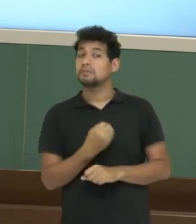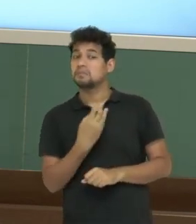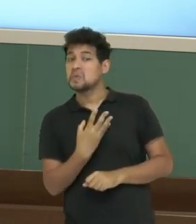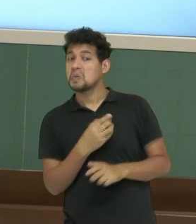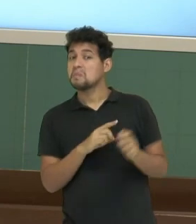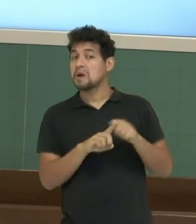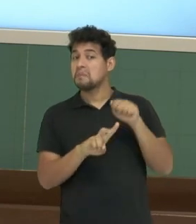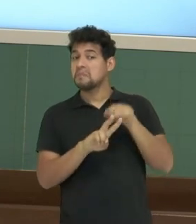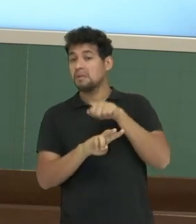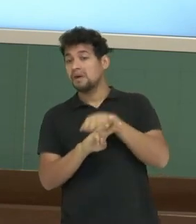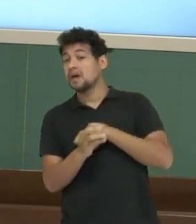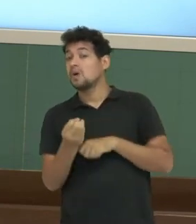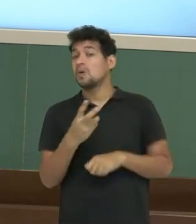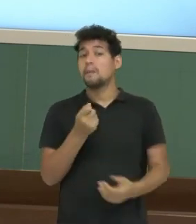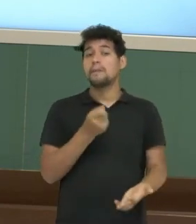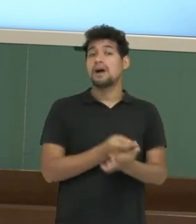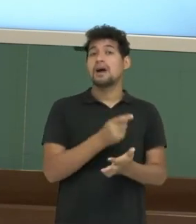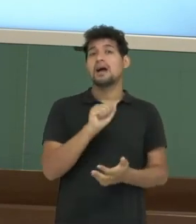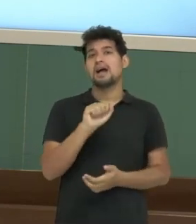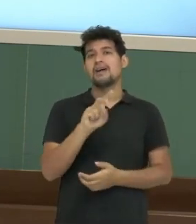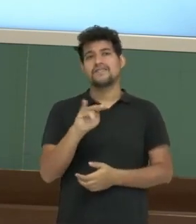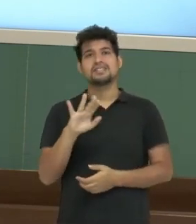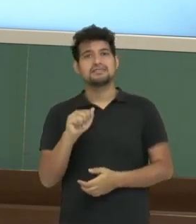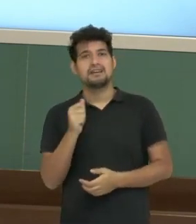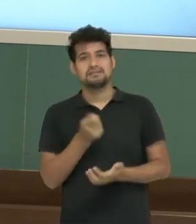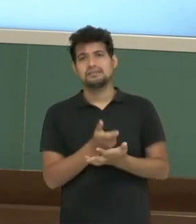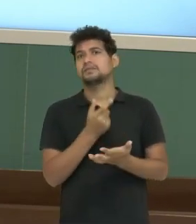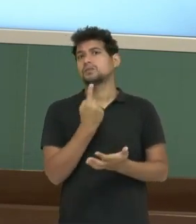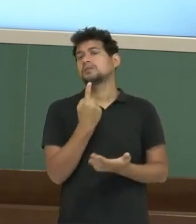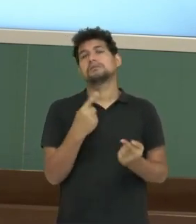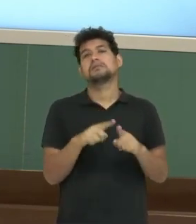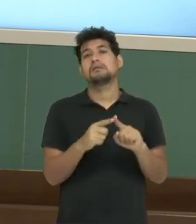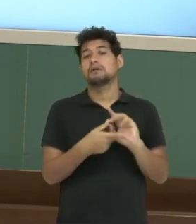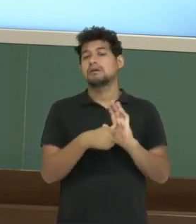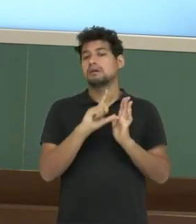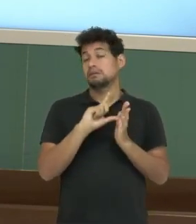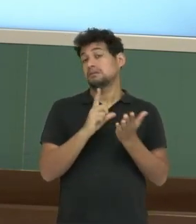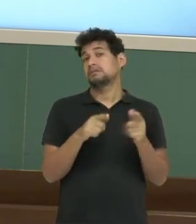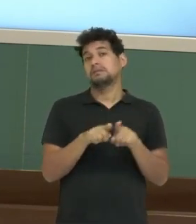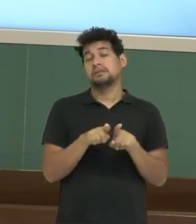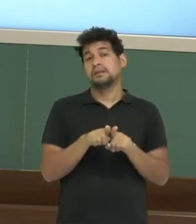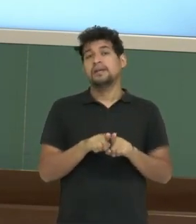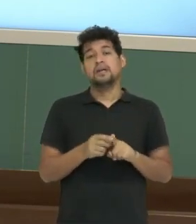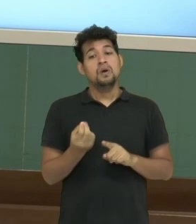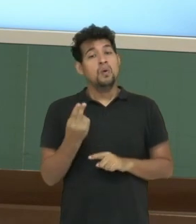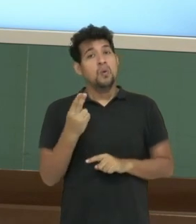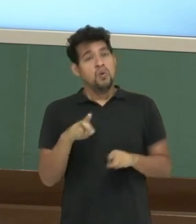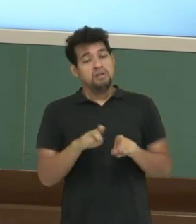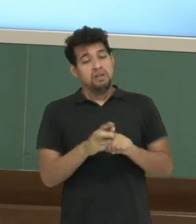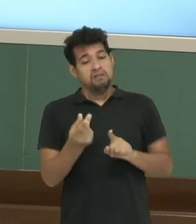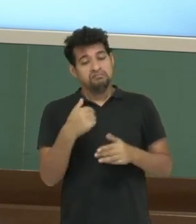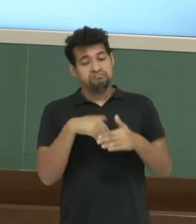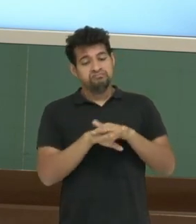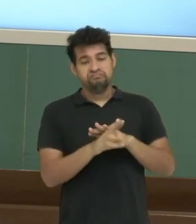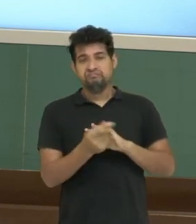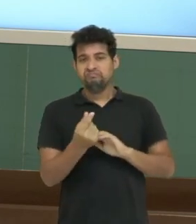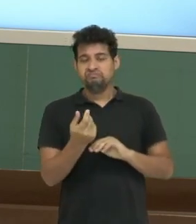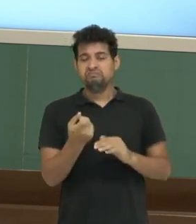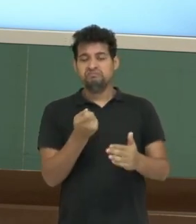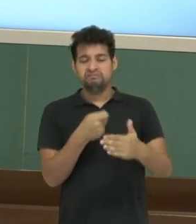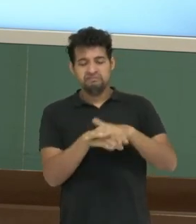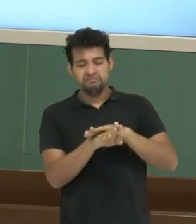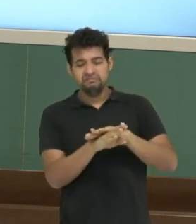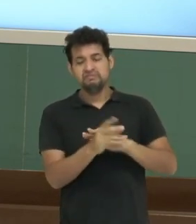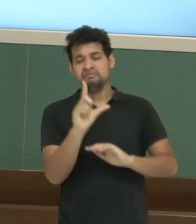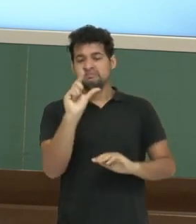comprar parcelado, se compensa você dar uma economizada antes e pagar à vista, ou economiza um tanto, dá uma entrada e